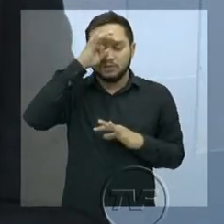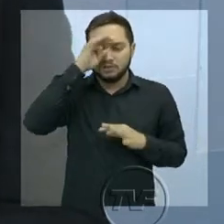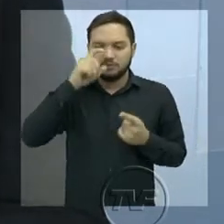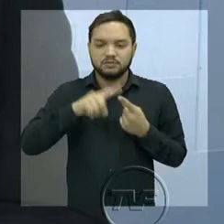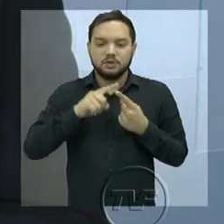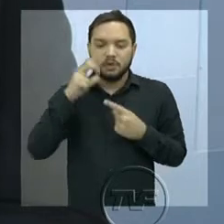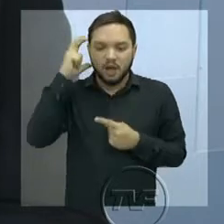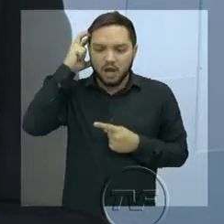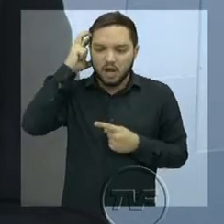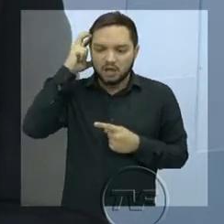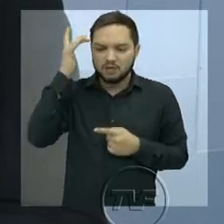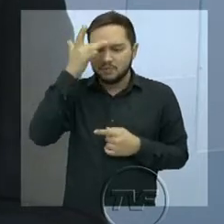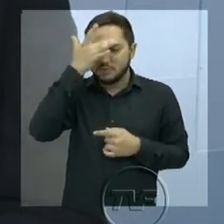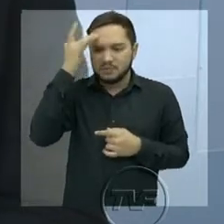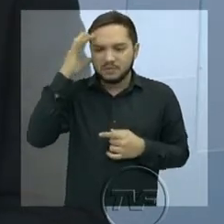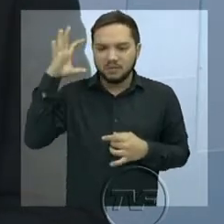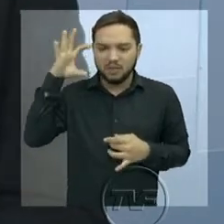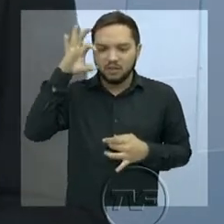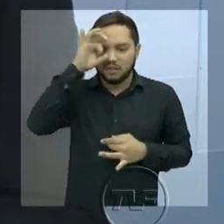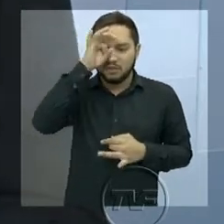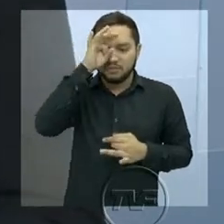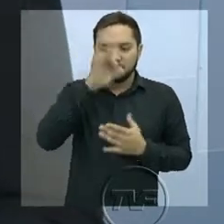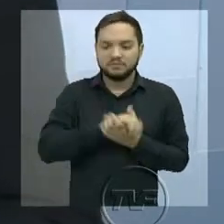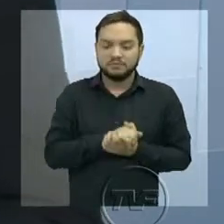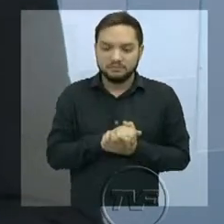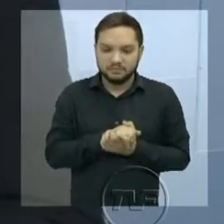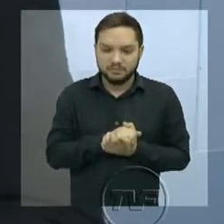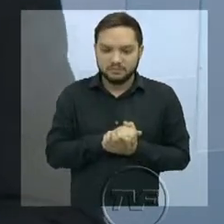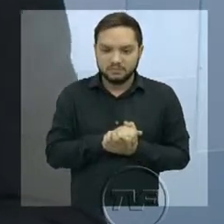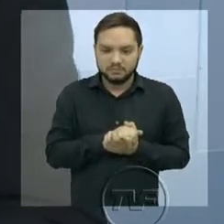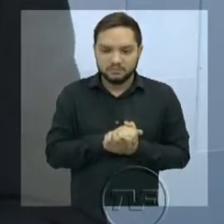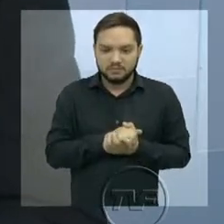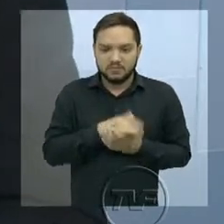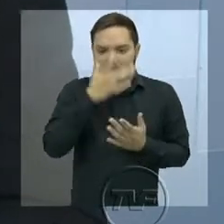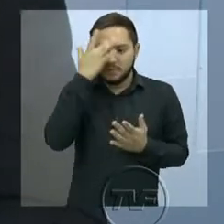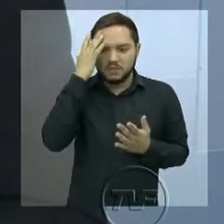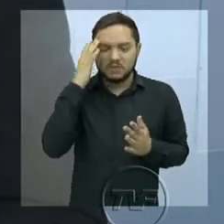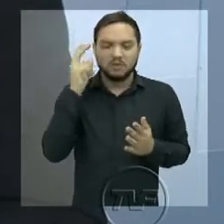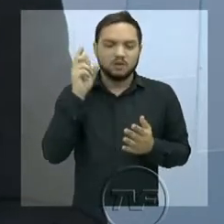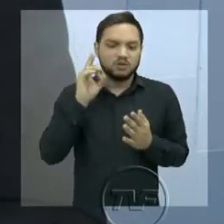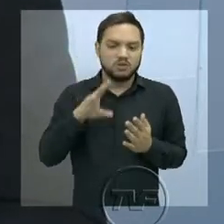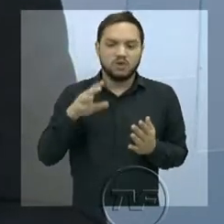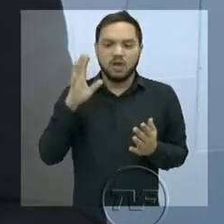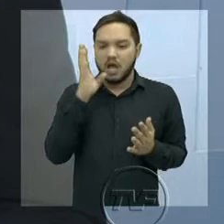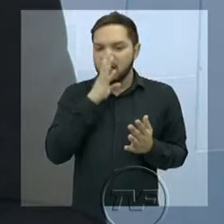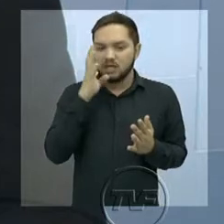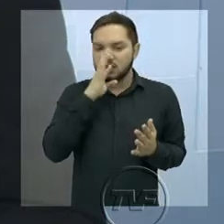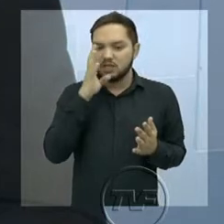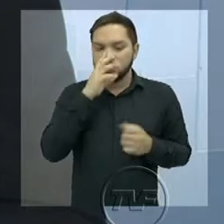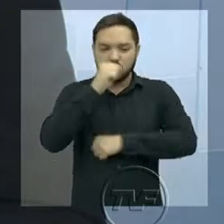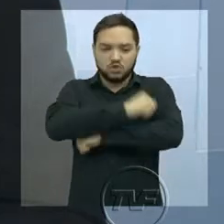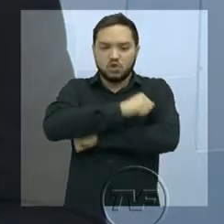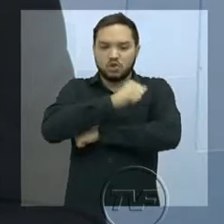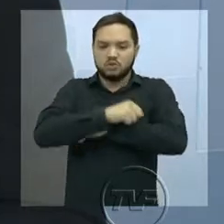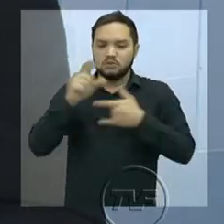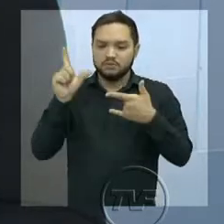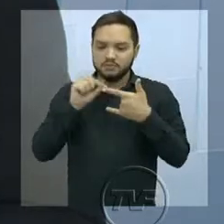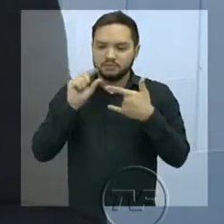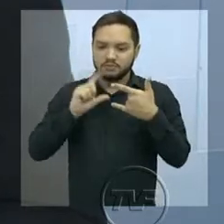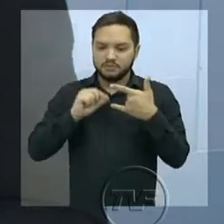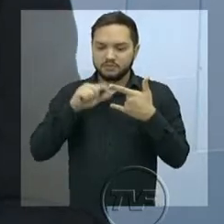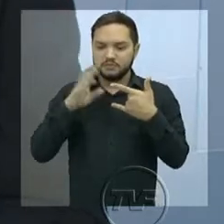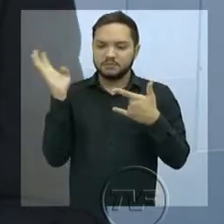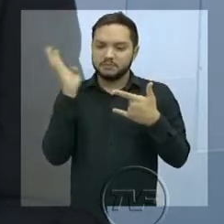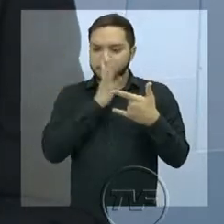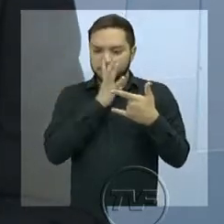o rádio. Por exemplo, Paulo, tem pessoas que literalmente só assistem os jornais via YouTube. Tem gente